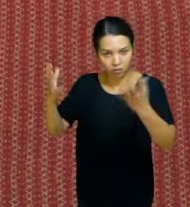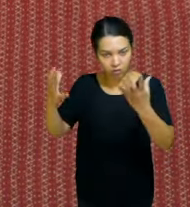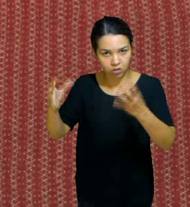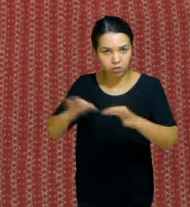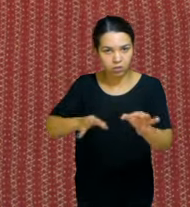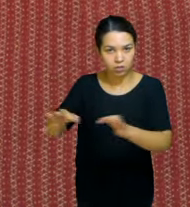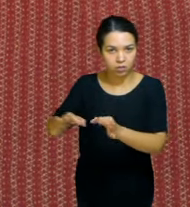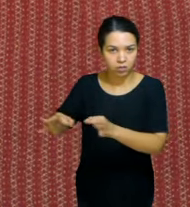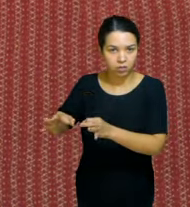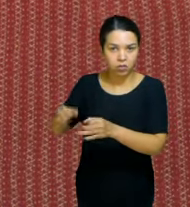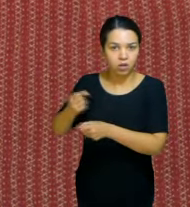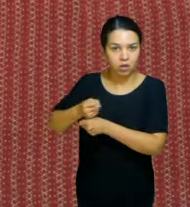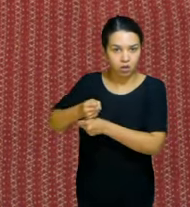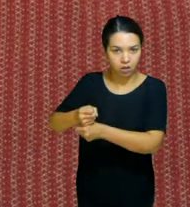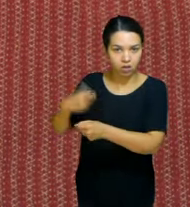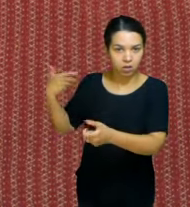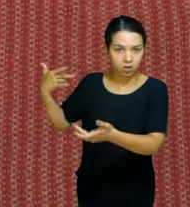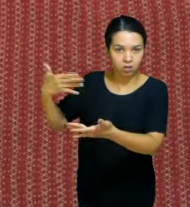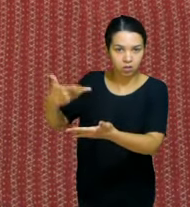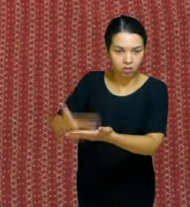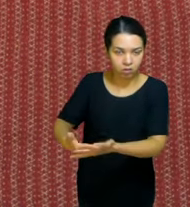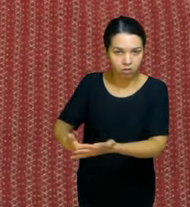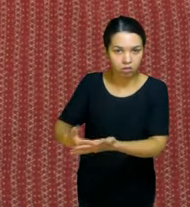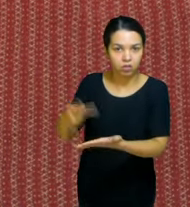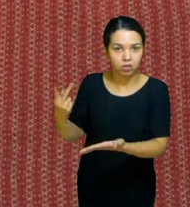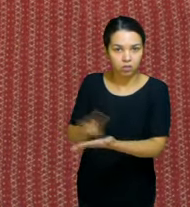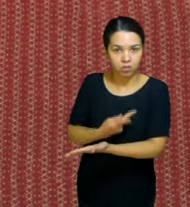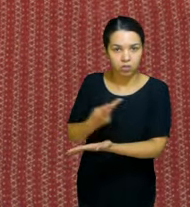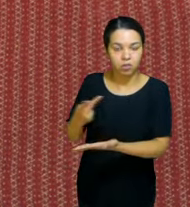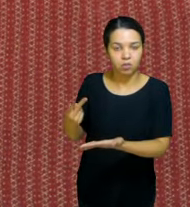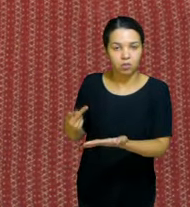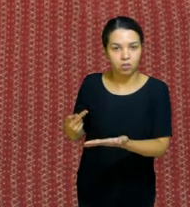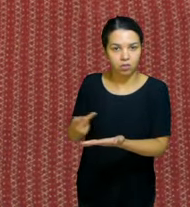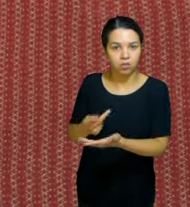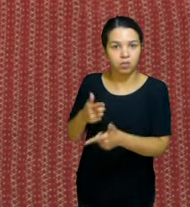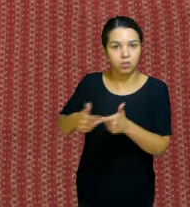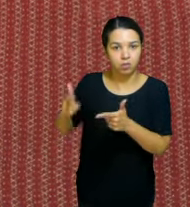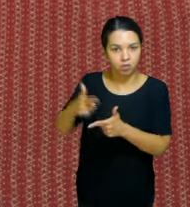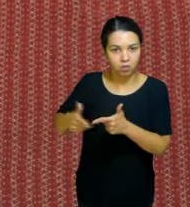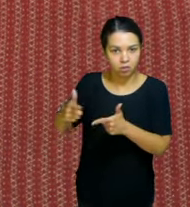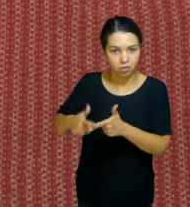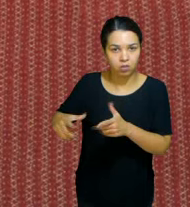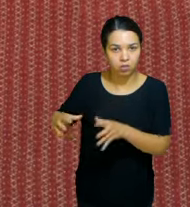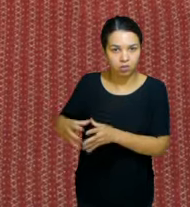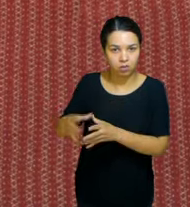nos últimos anos, por erosão dos quadros, do corpo técnico,